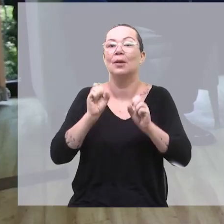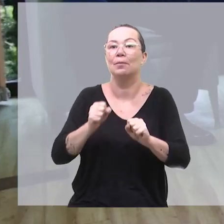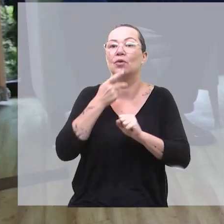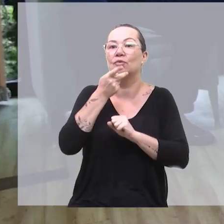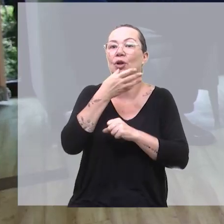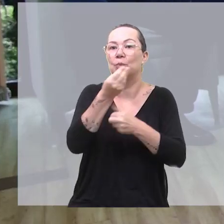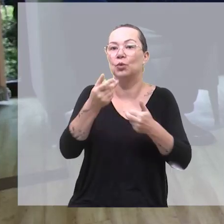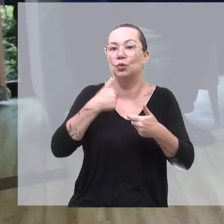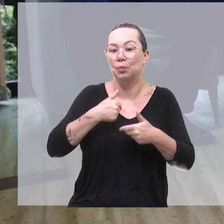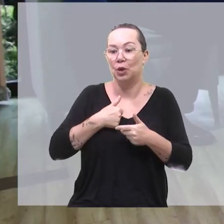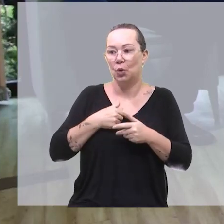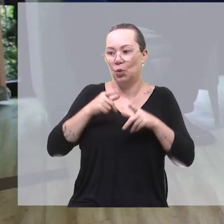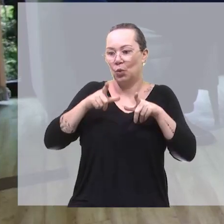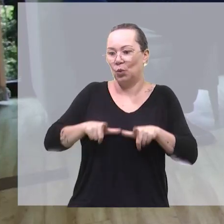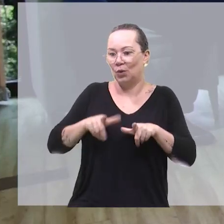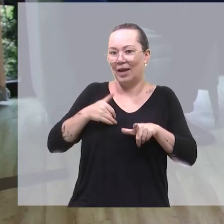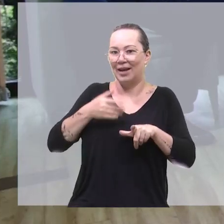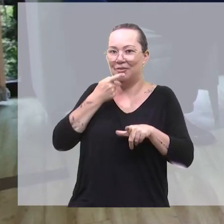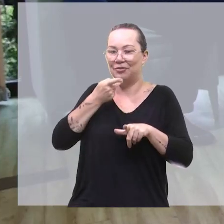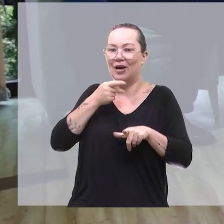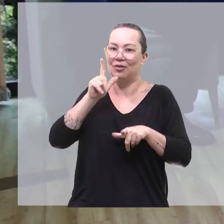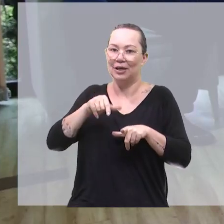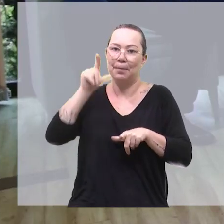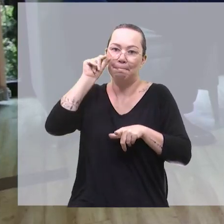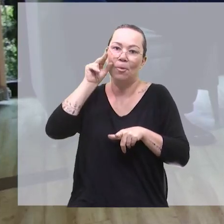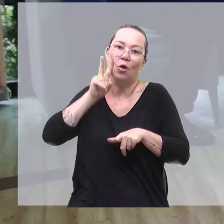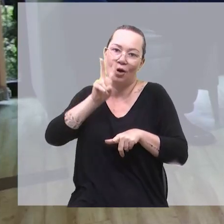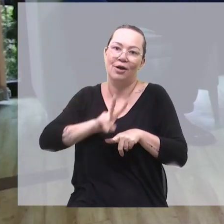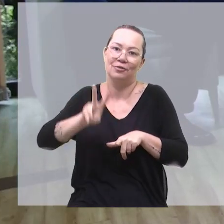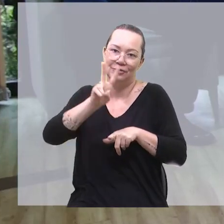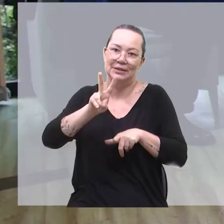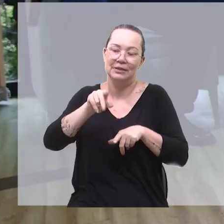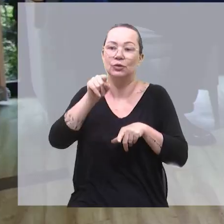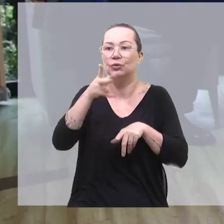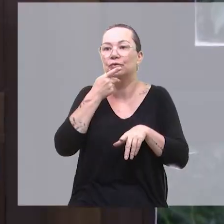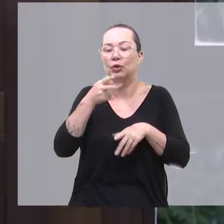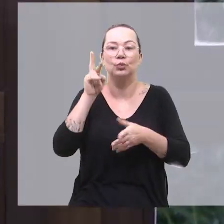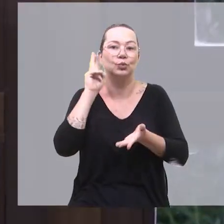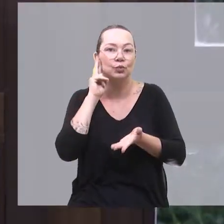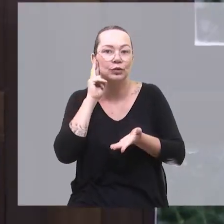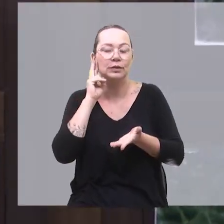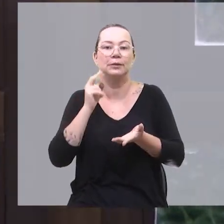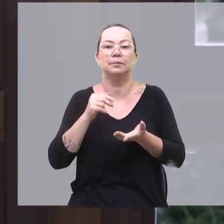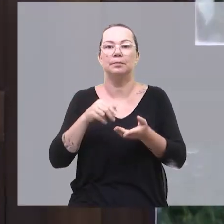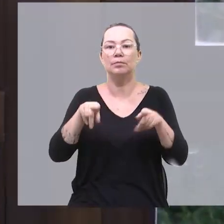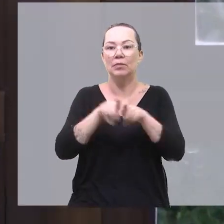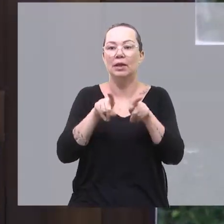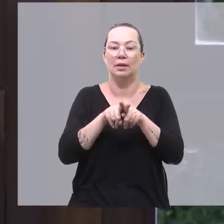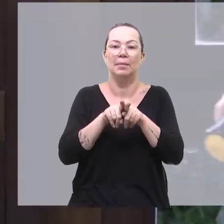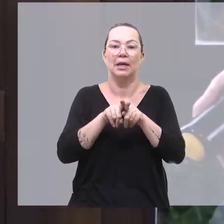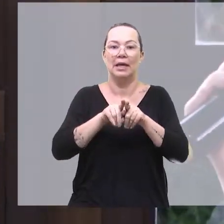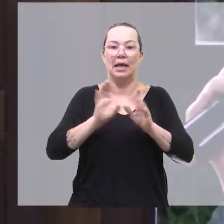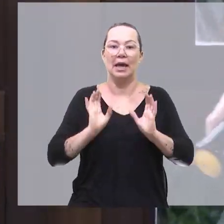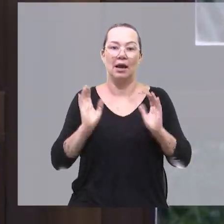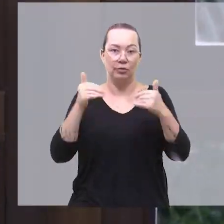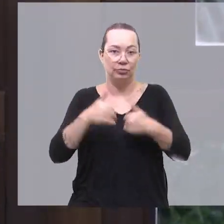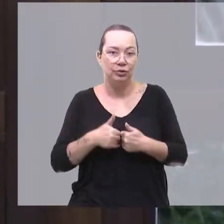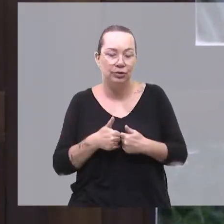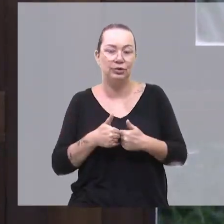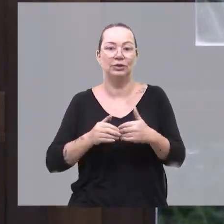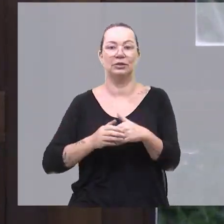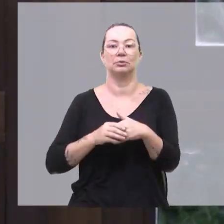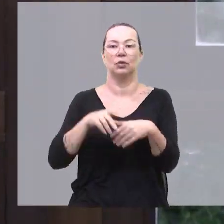falar muito do meu lugar de fala, né? Da baixa visão. Como tu falou, a surdez. Nós temos as questões do autismo, que hoje estão